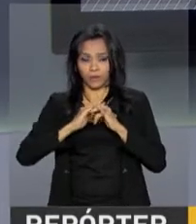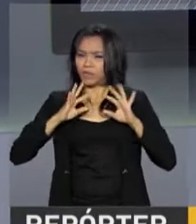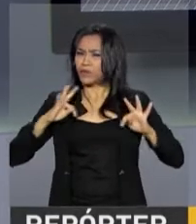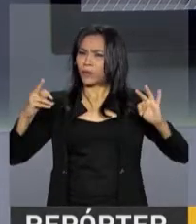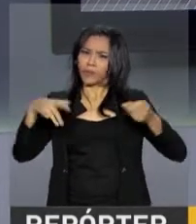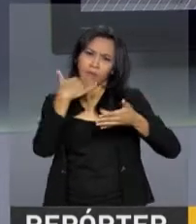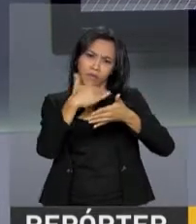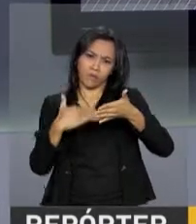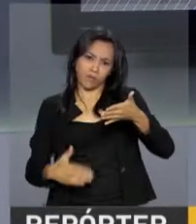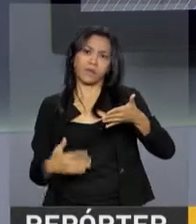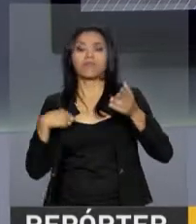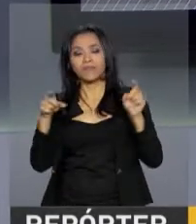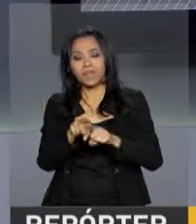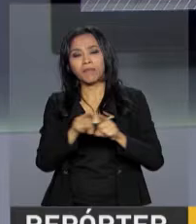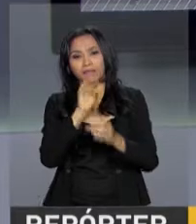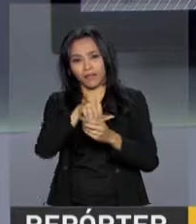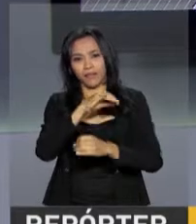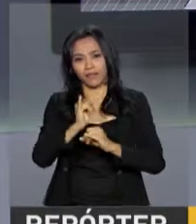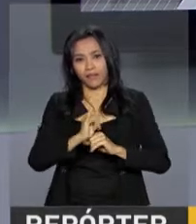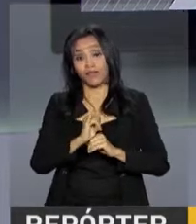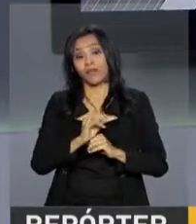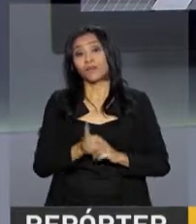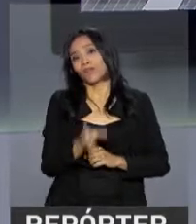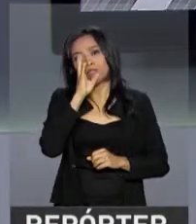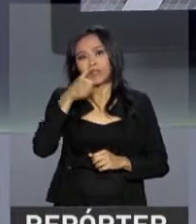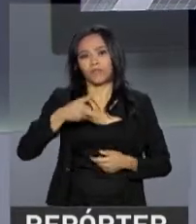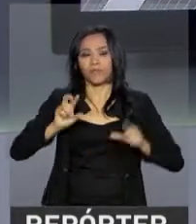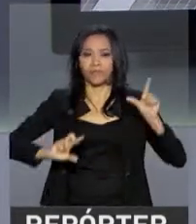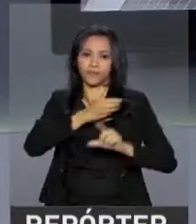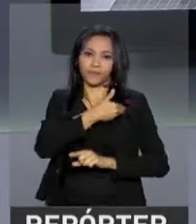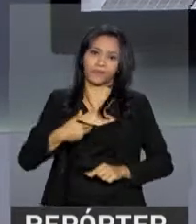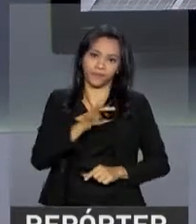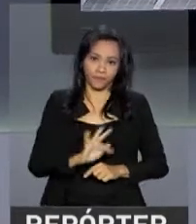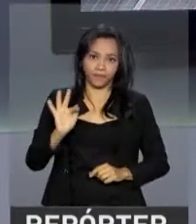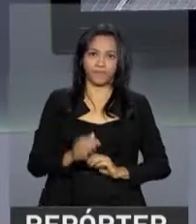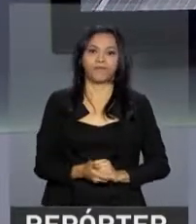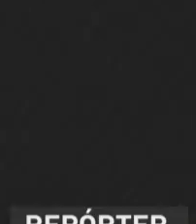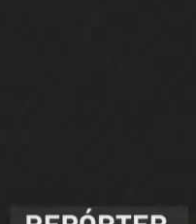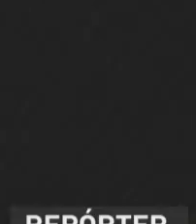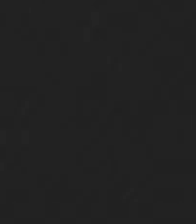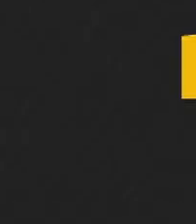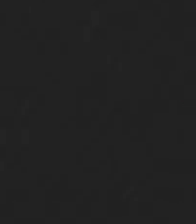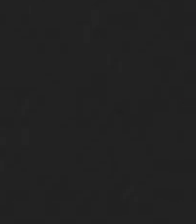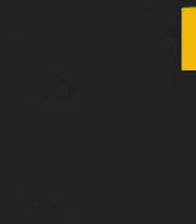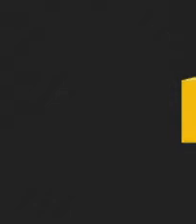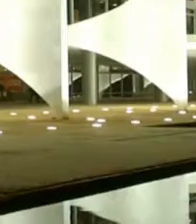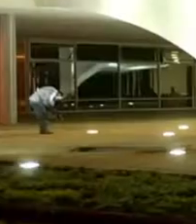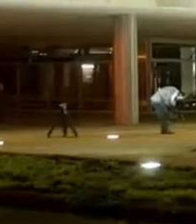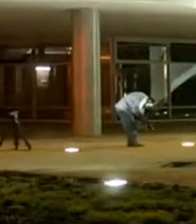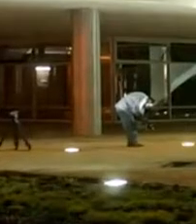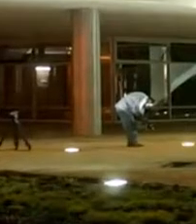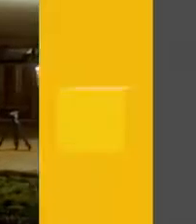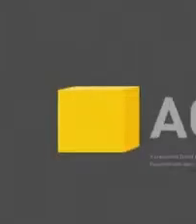e toda a nossa programação também está na internet. Continue na NBR, a TV do Governo Federal.